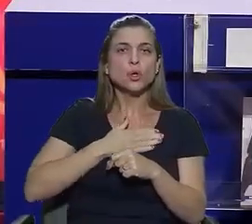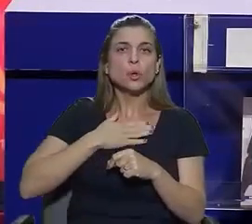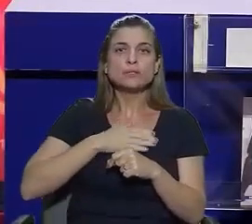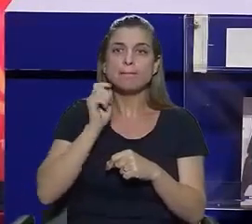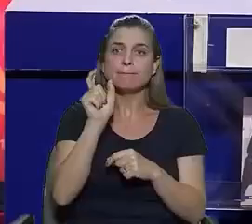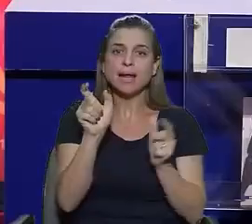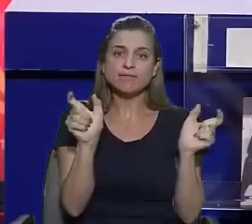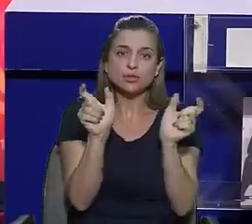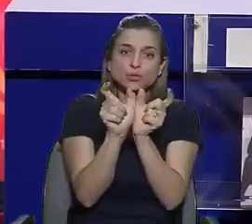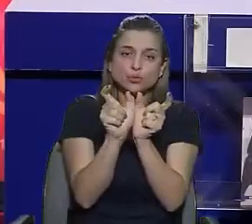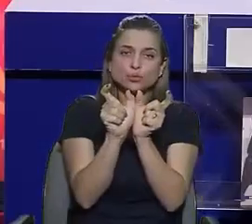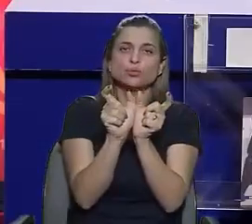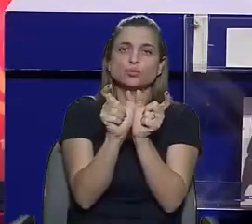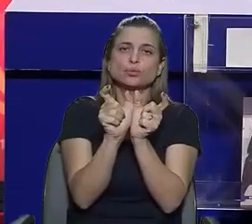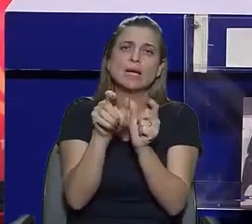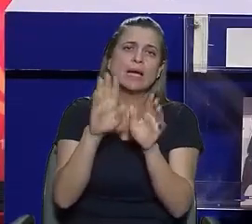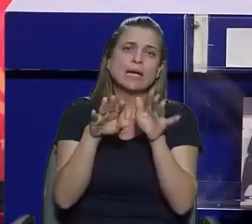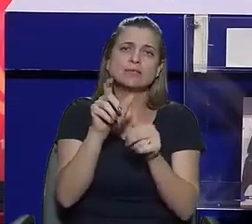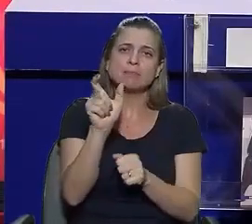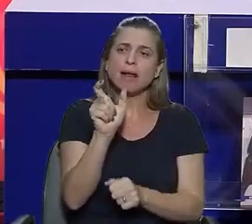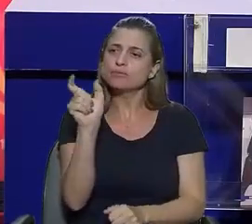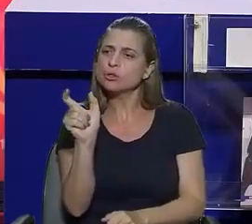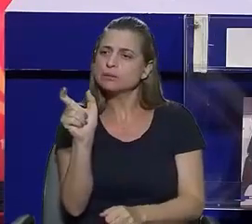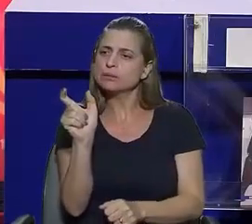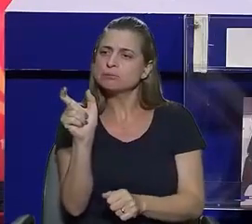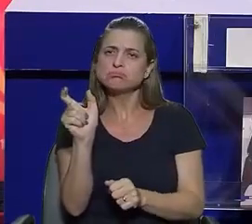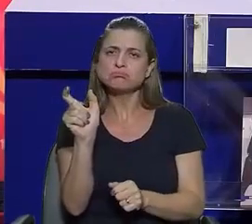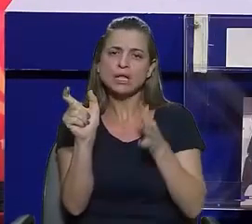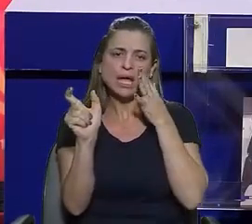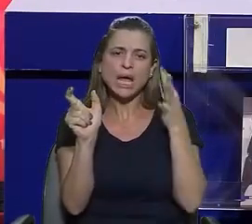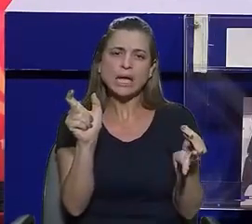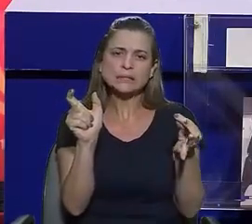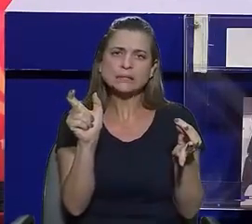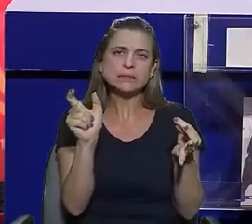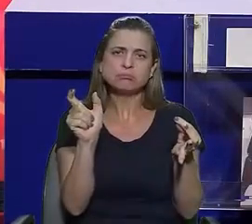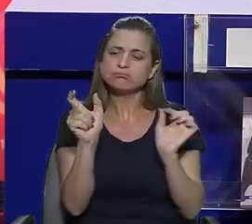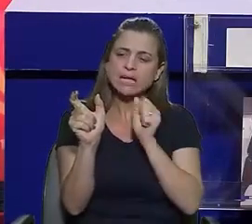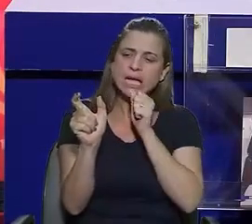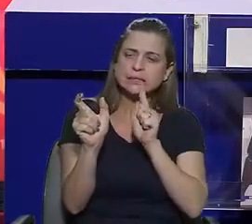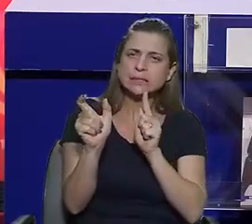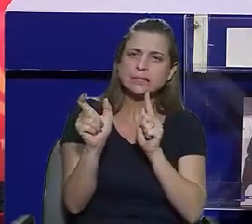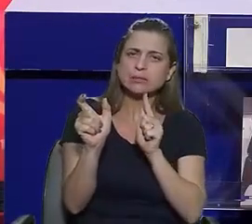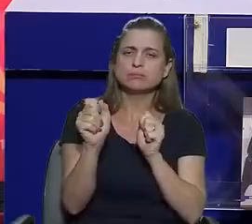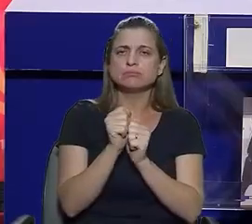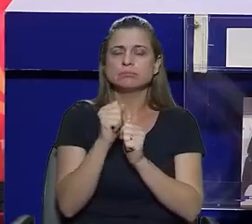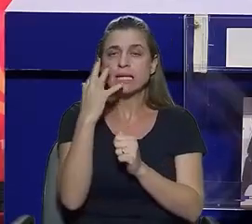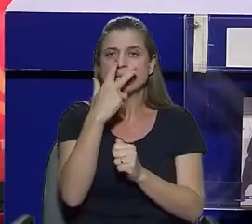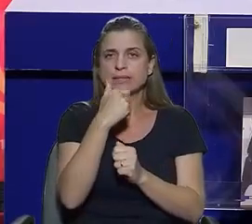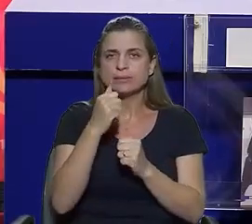com as outras, tem palavras sozinhas que eu digo, nossa, eu nunca prestei atenção na palavra guardar. Acho lindo, acho aquilo ali lindo.